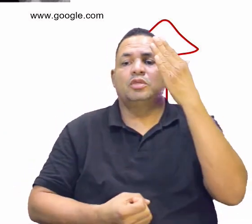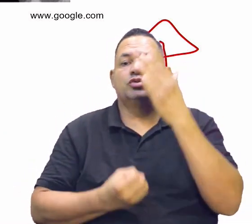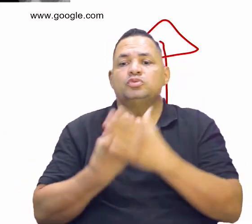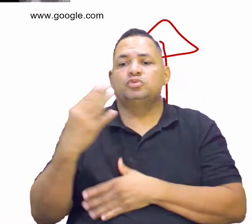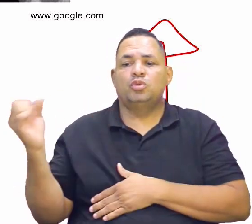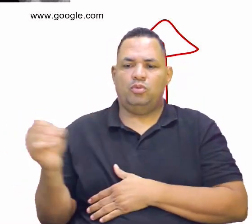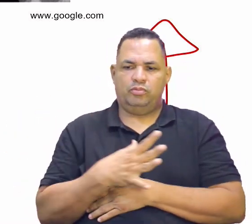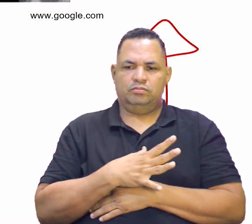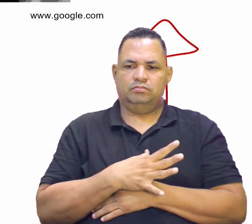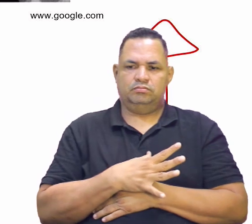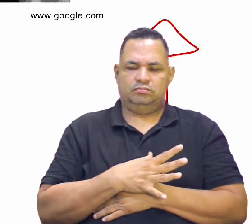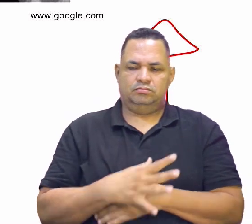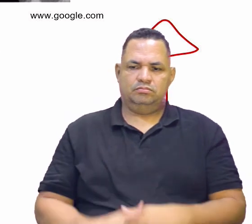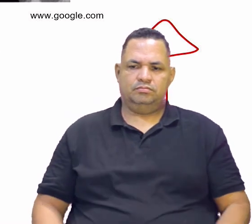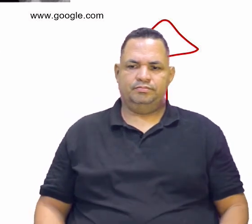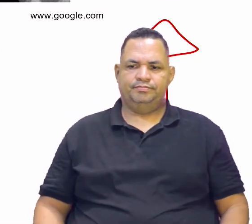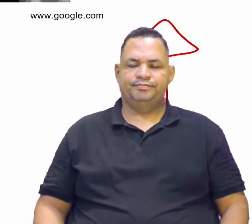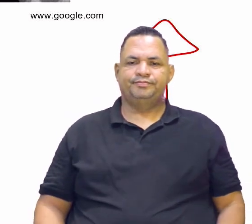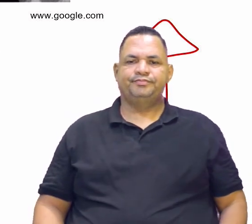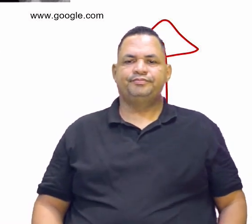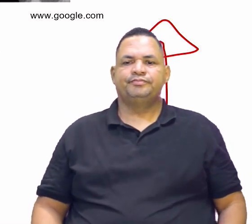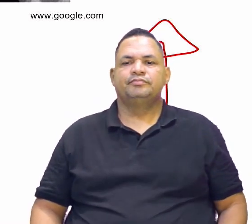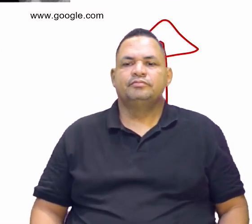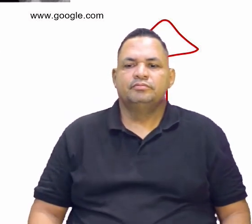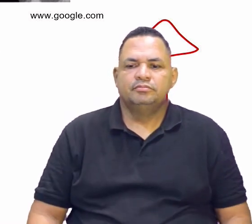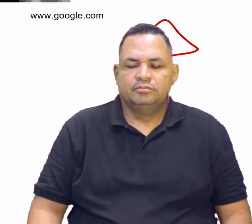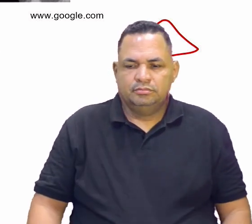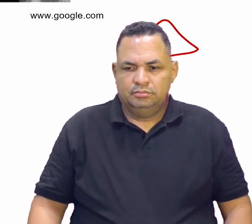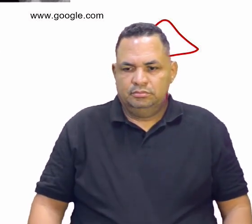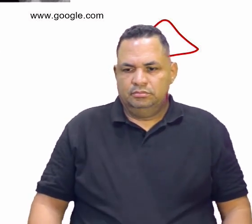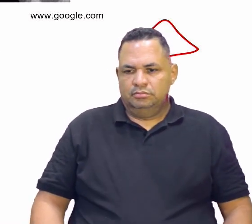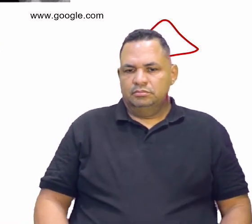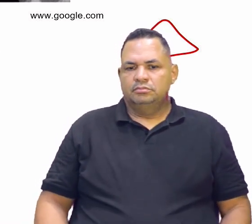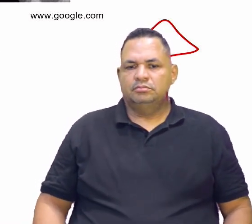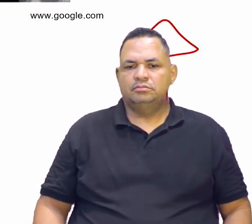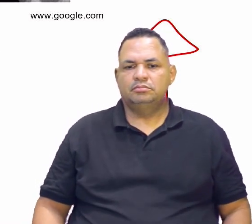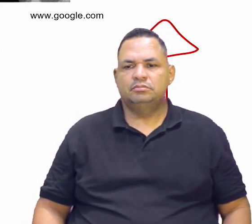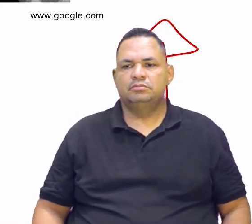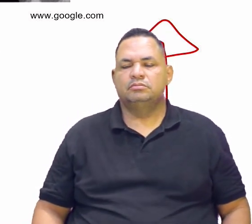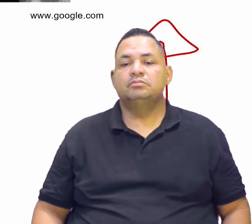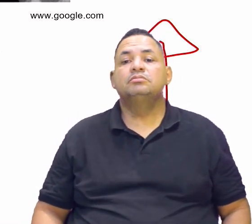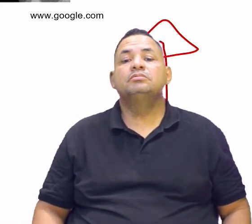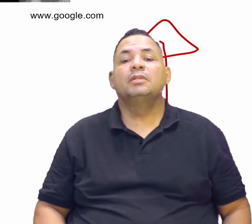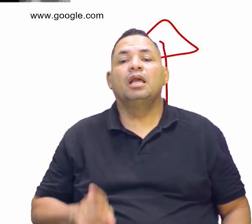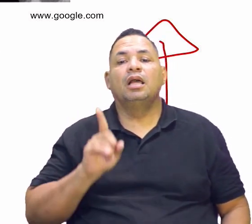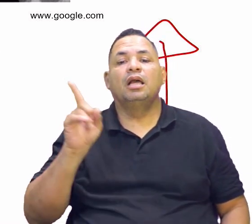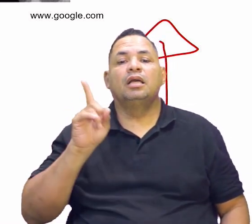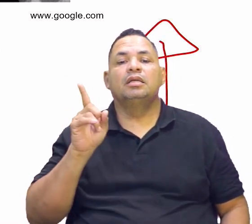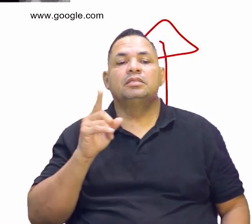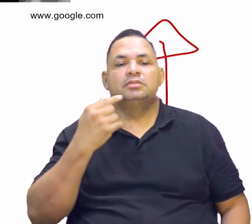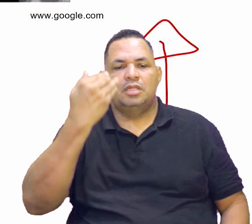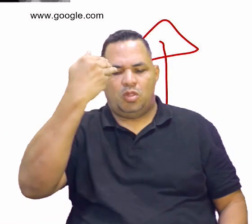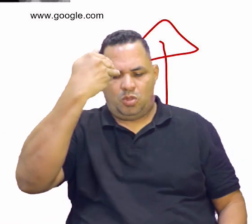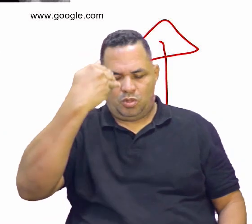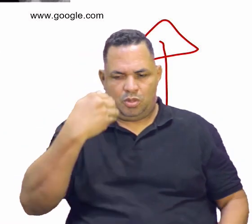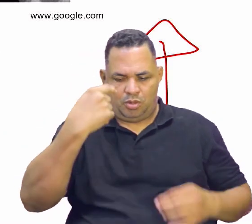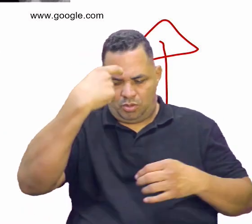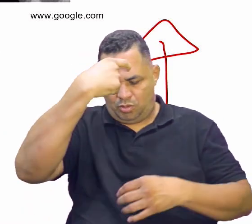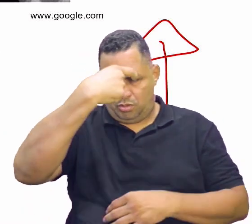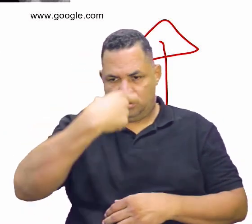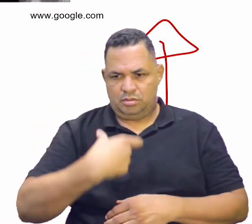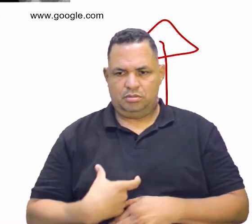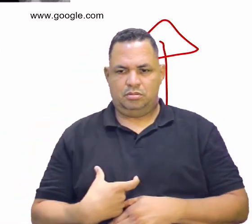novo. Beleza? Olha o encaixe aqui nesse quadro, né, das pessoas, as fisionomias das